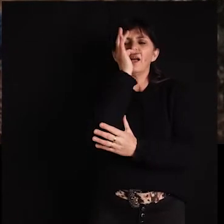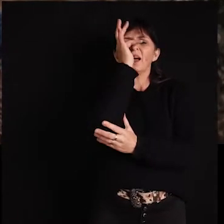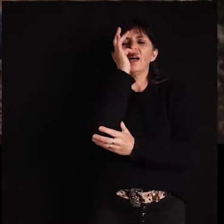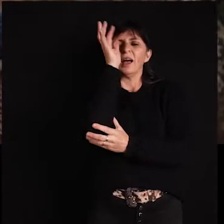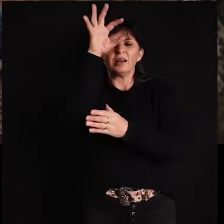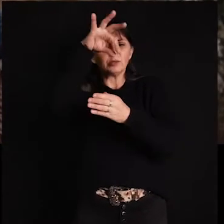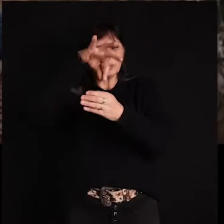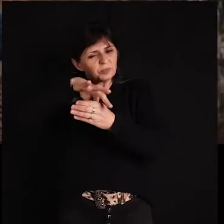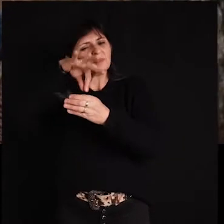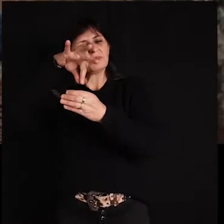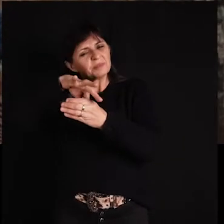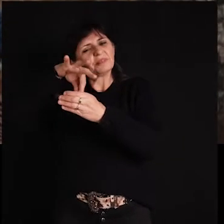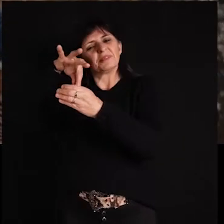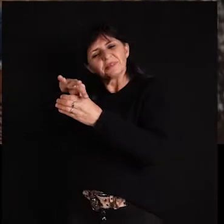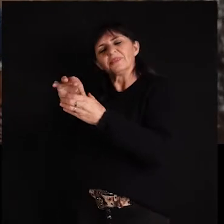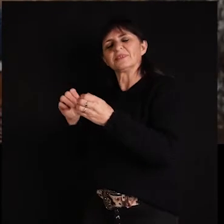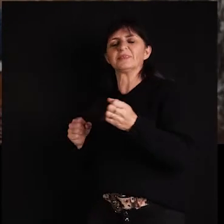maçanilha.